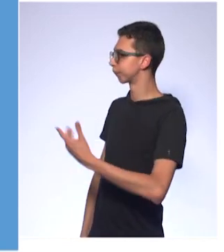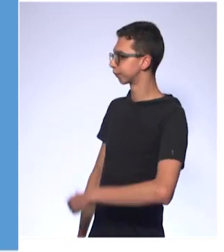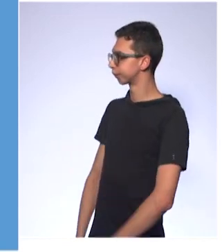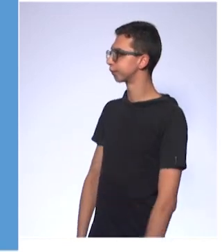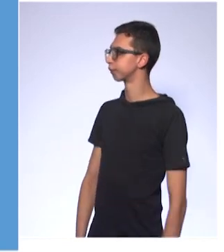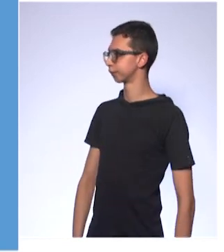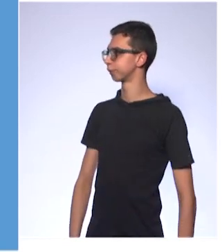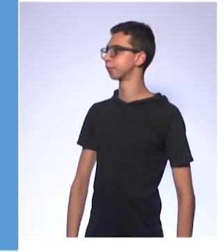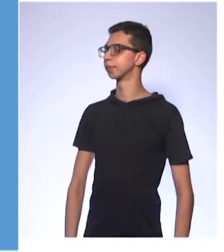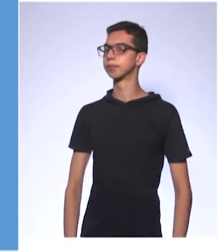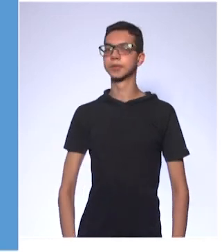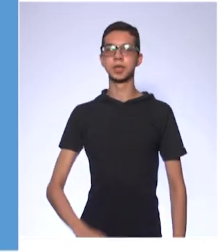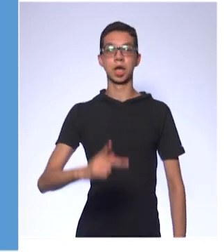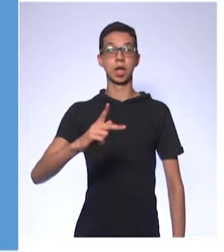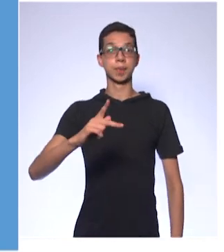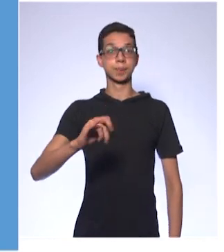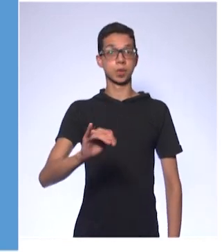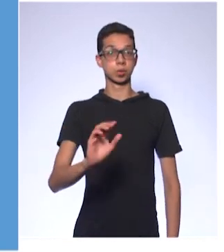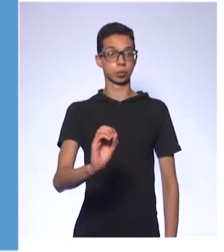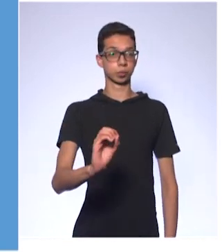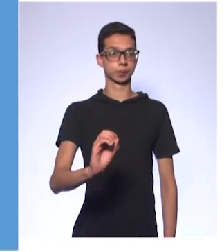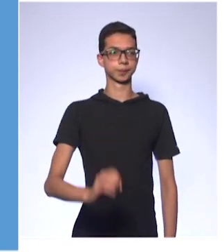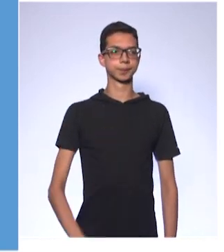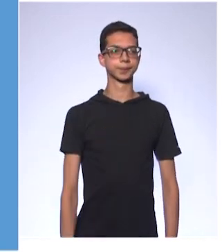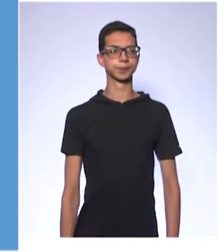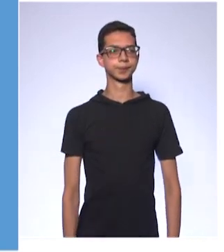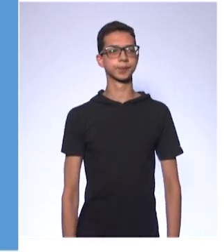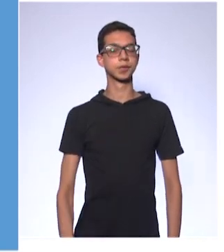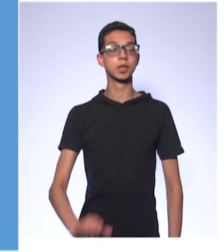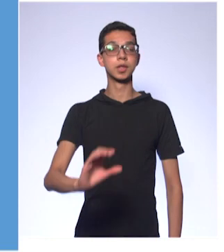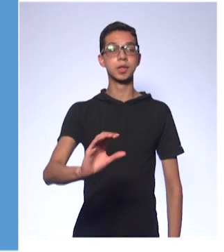de pino, cebolla e carne.